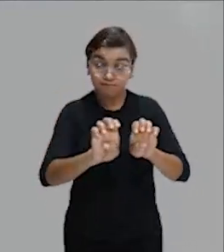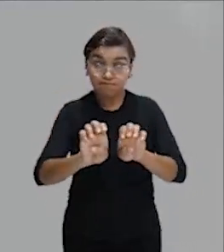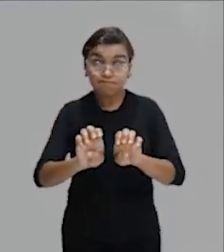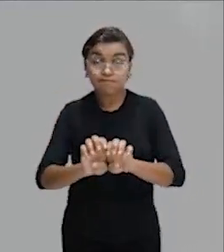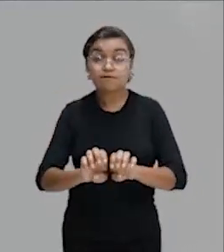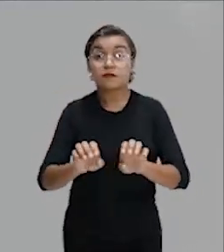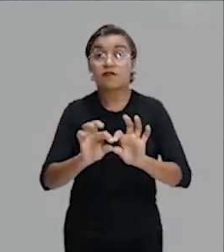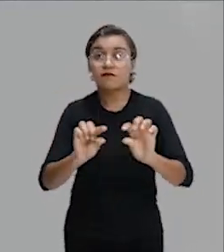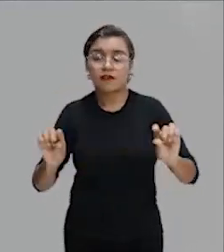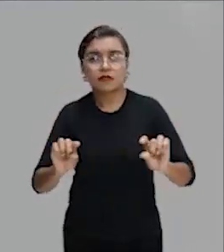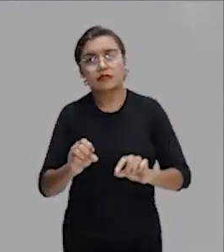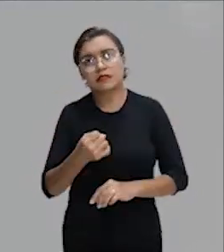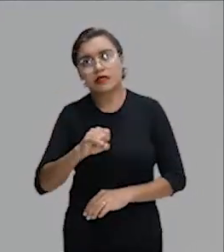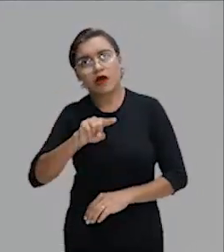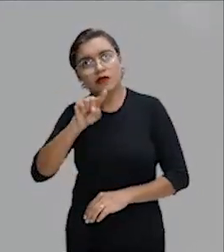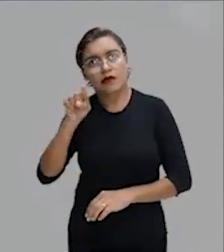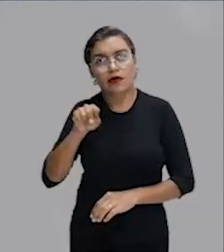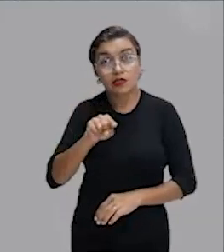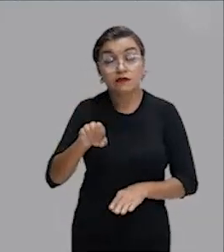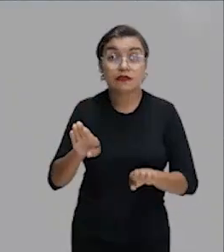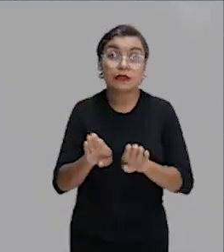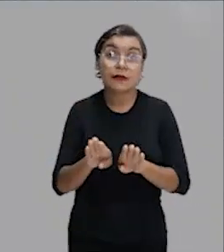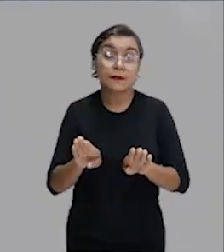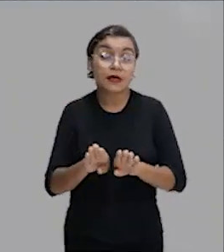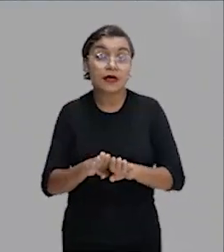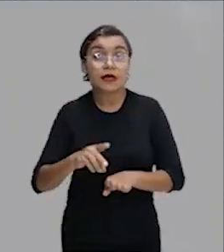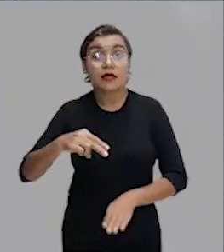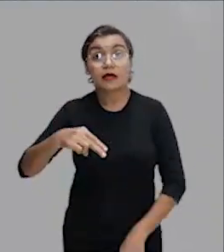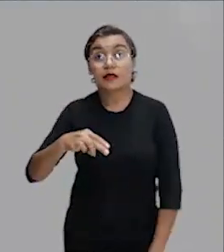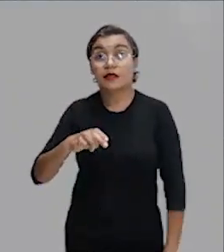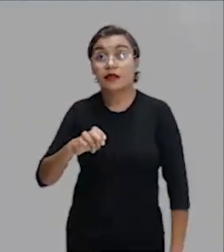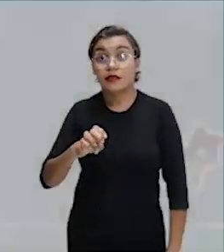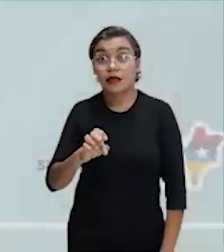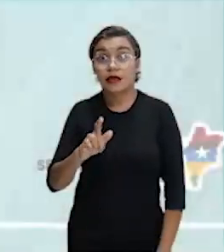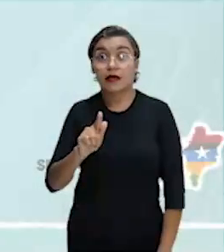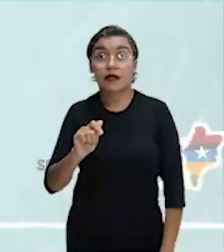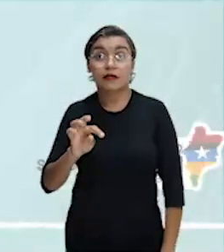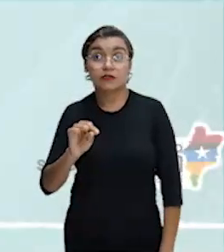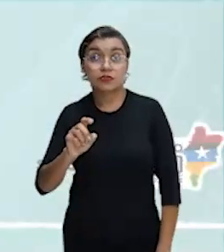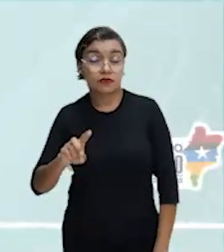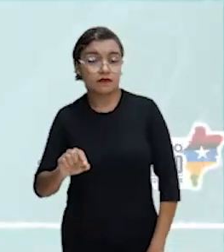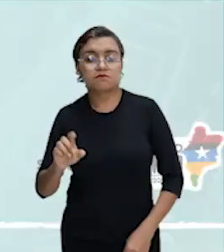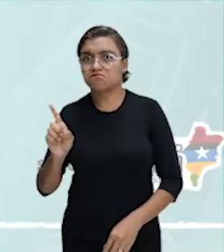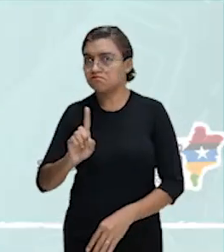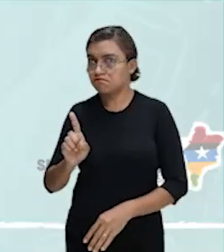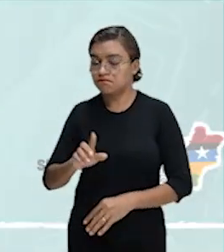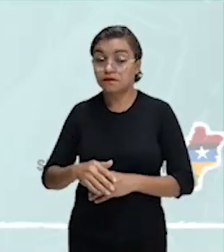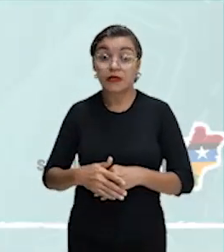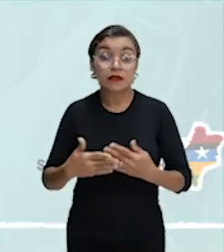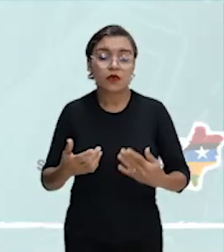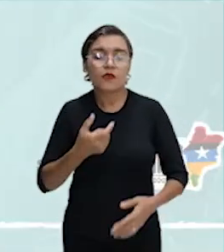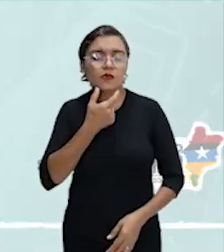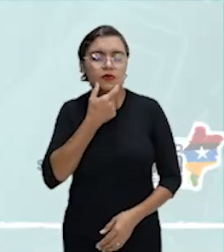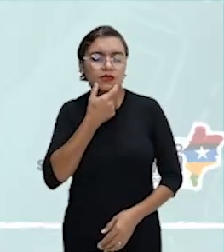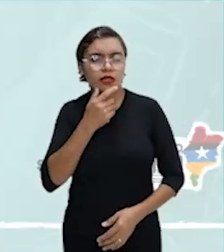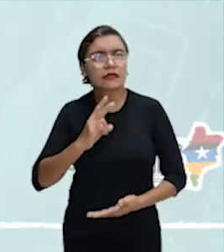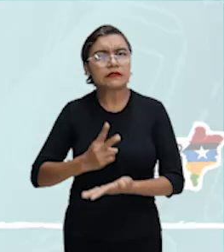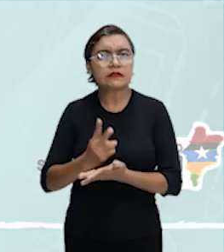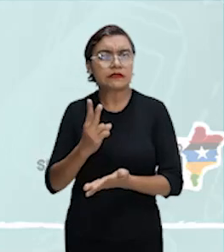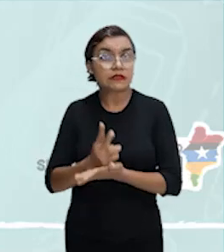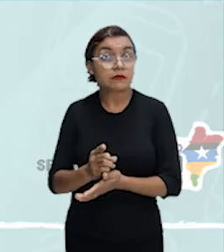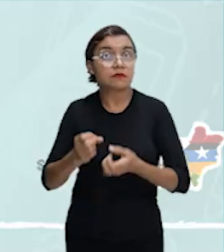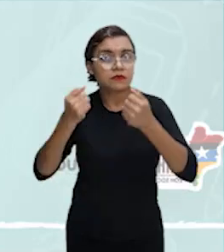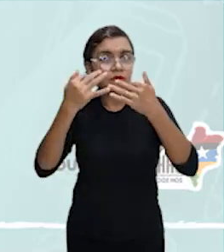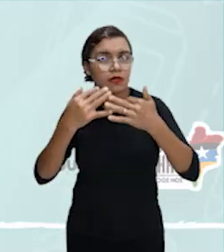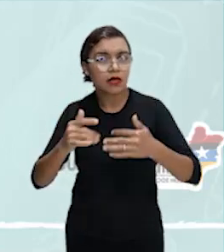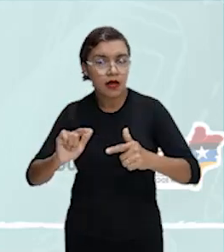frases interrogativas e negativas. Lembre-se que em inglês, toda vez que nós falamos de uma ação